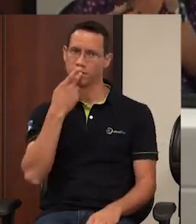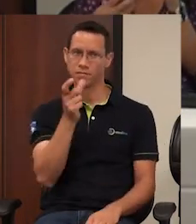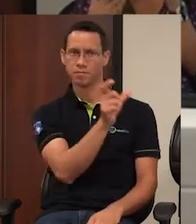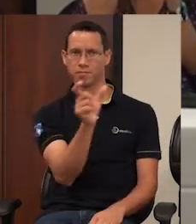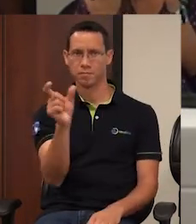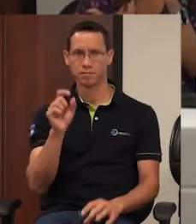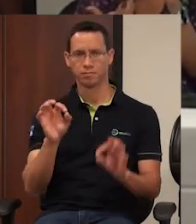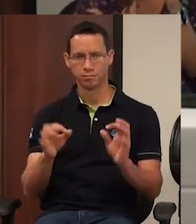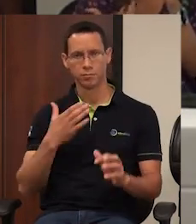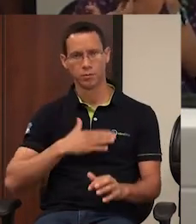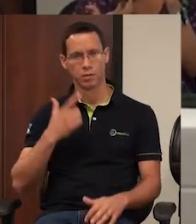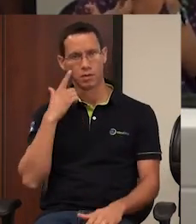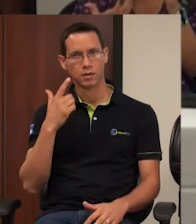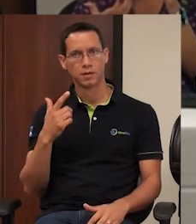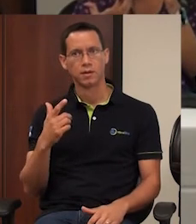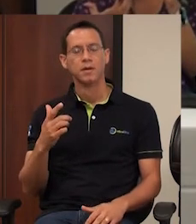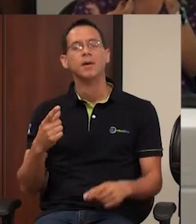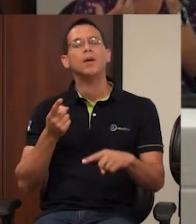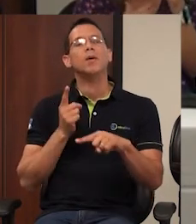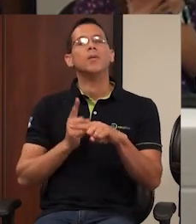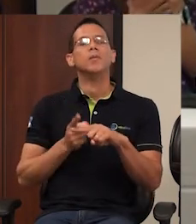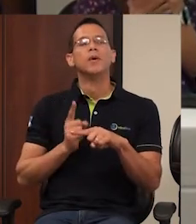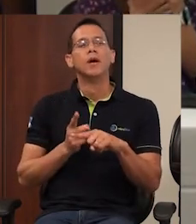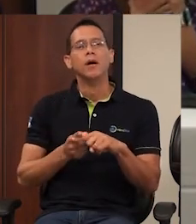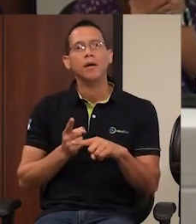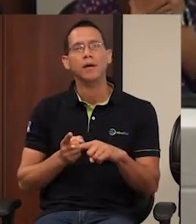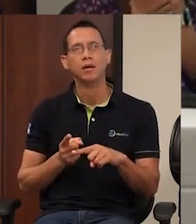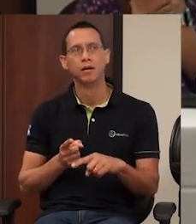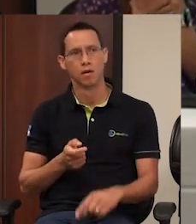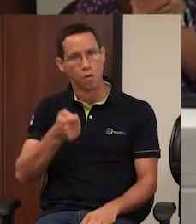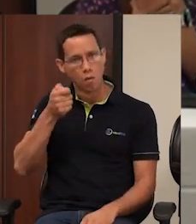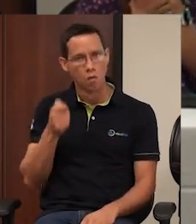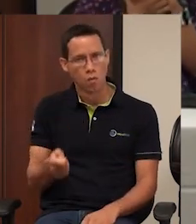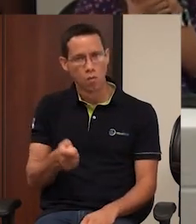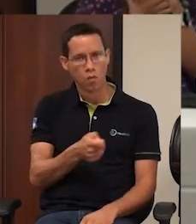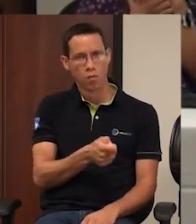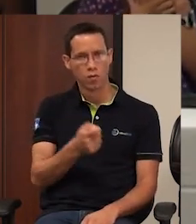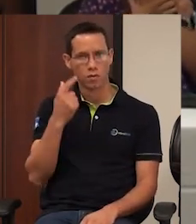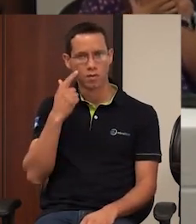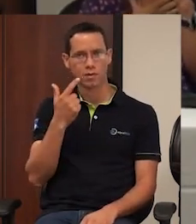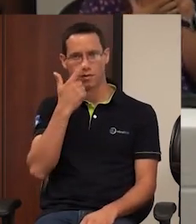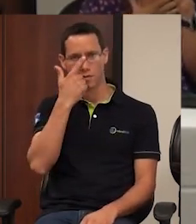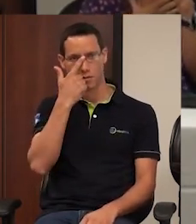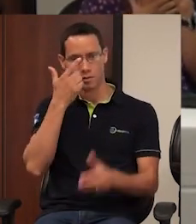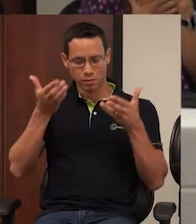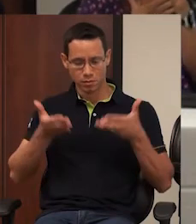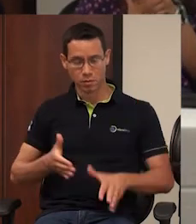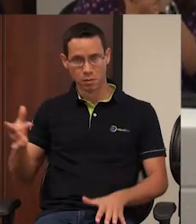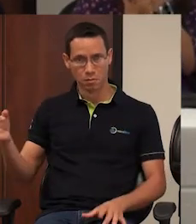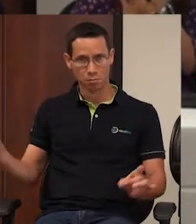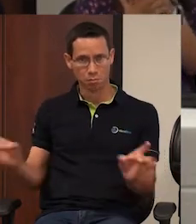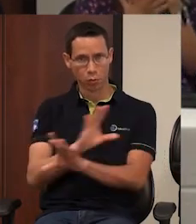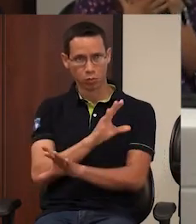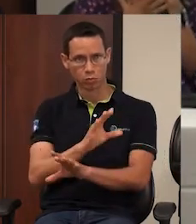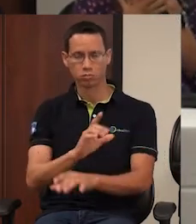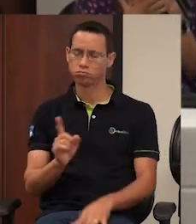obviamente. Mas por quê? Porque também não é obrigatório eu nascer sabendo, né? Eu não